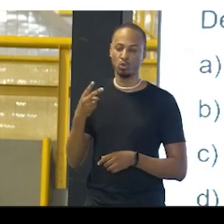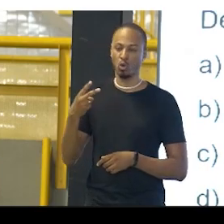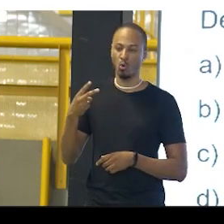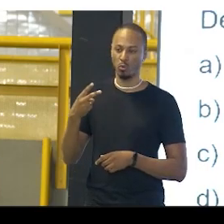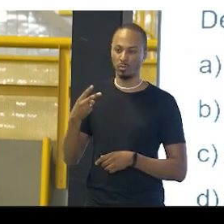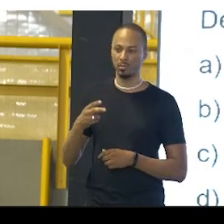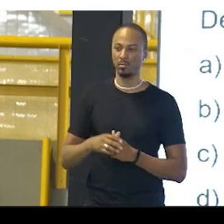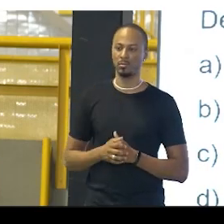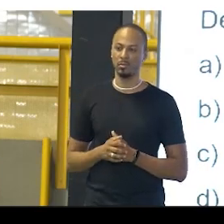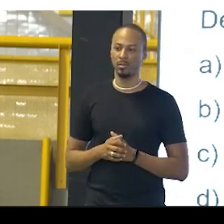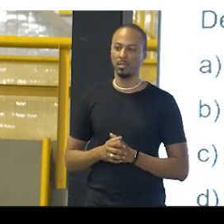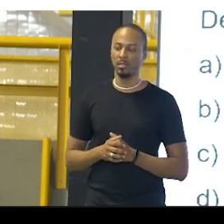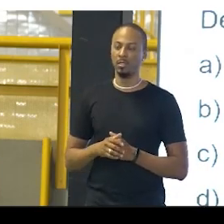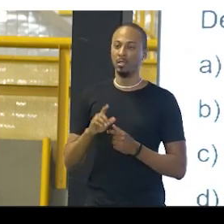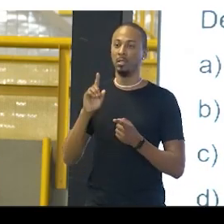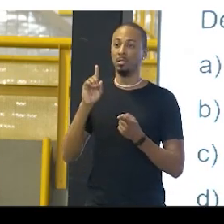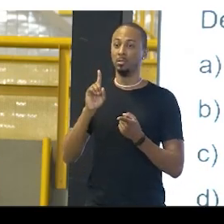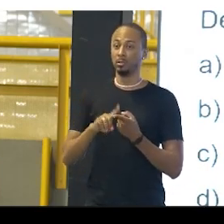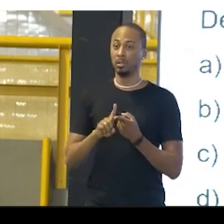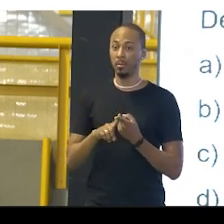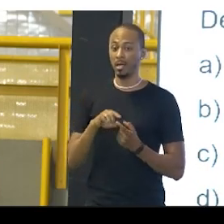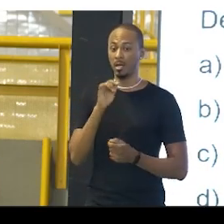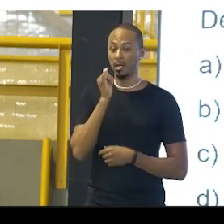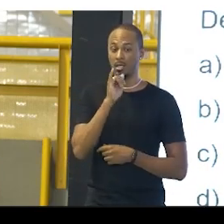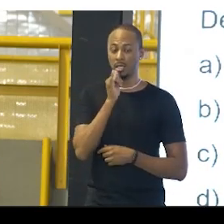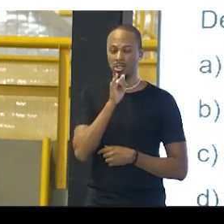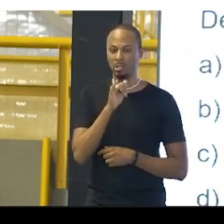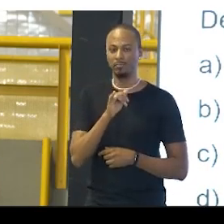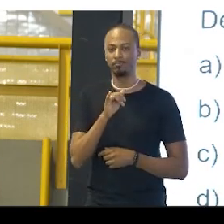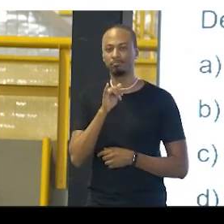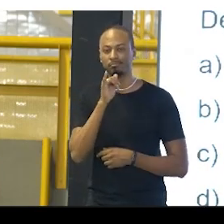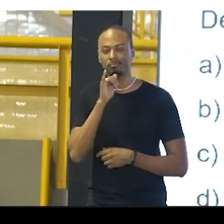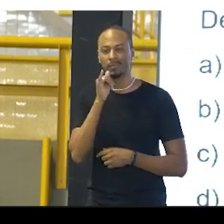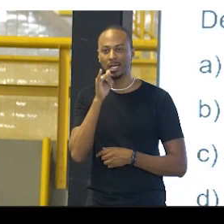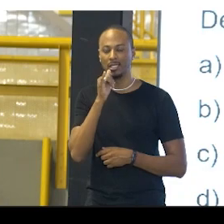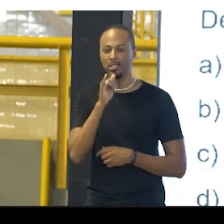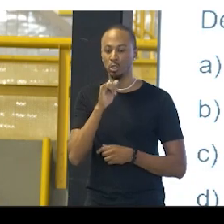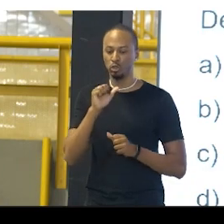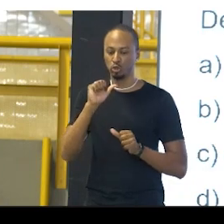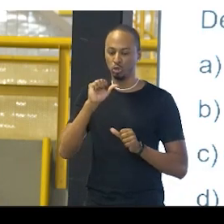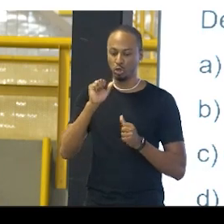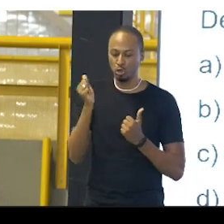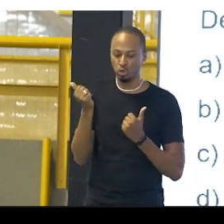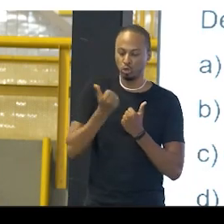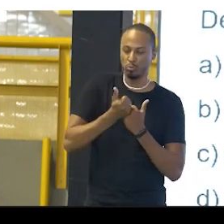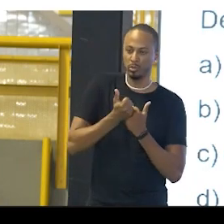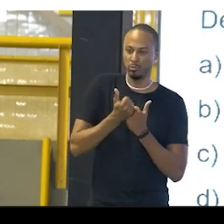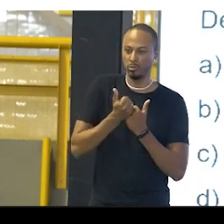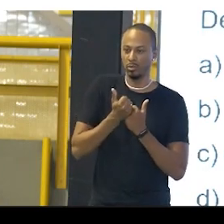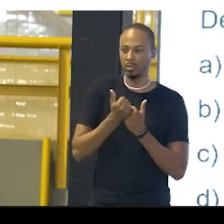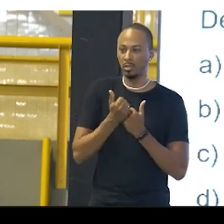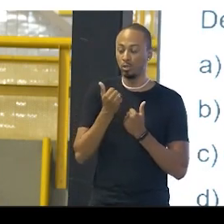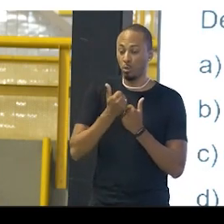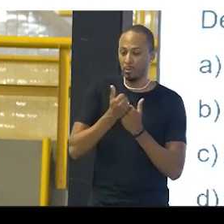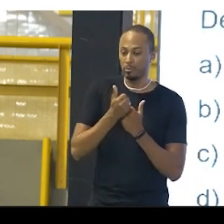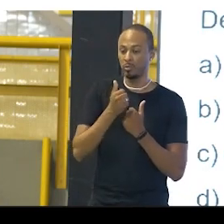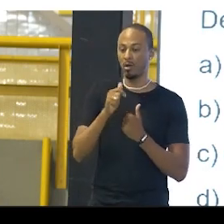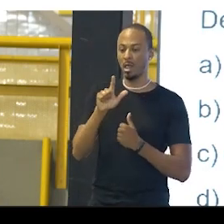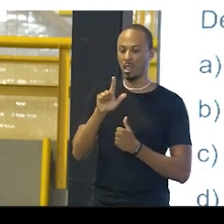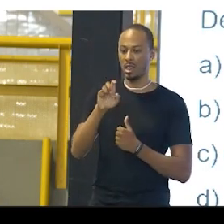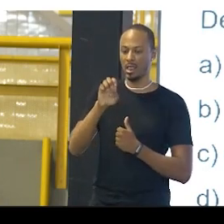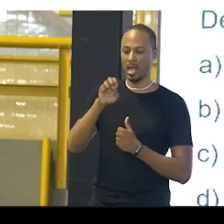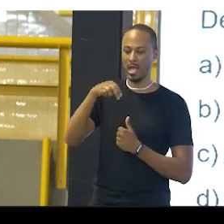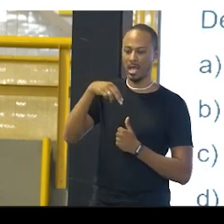determinadas fontes de energia, a lenha, por exemplo, pela energia elétrica. Professor, é bom